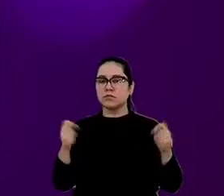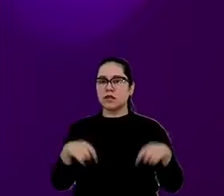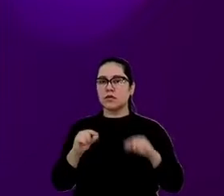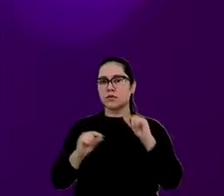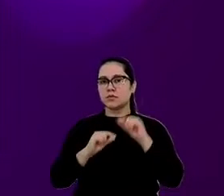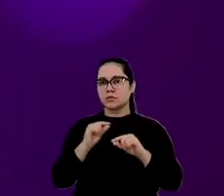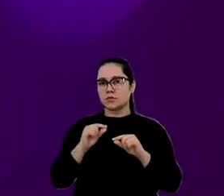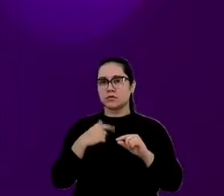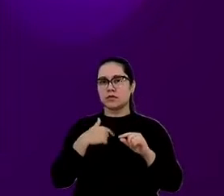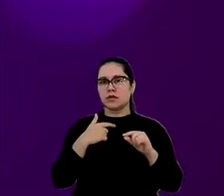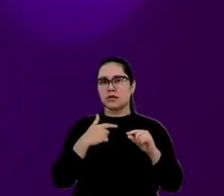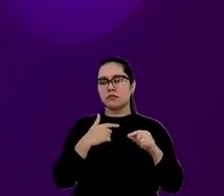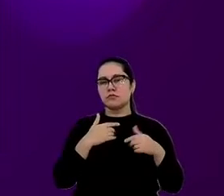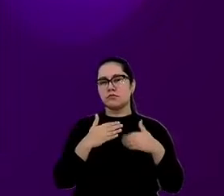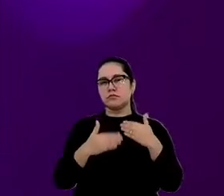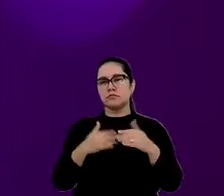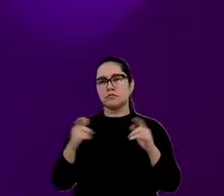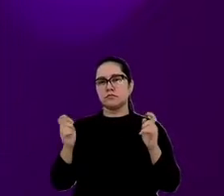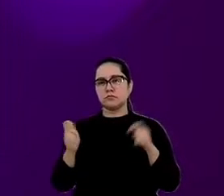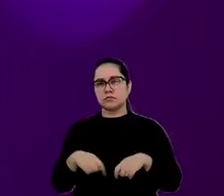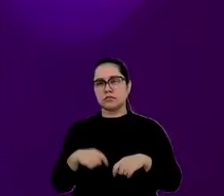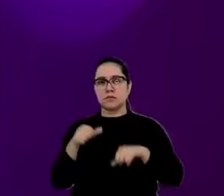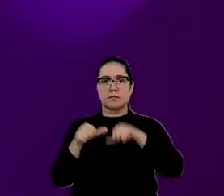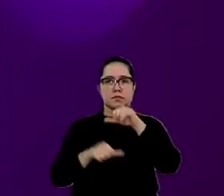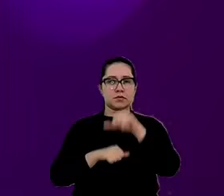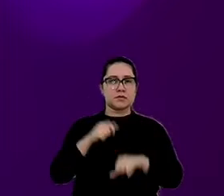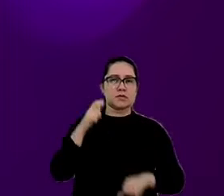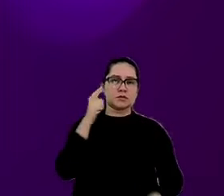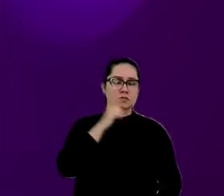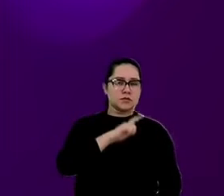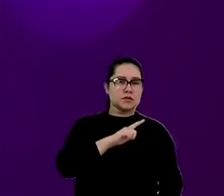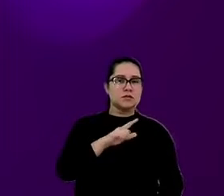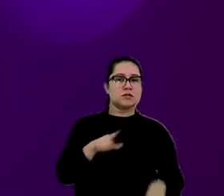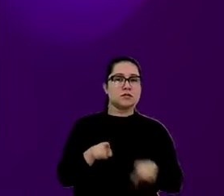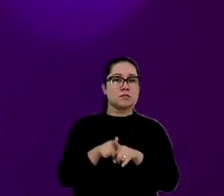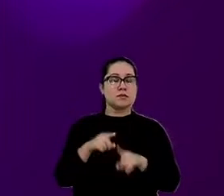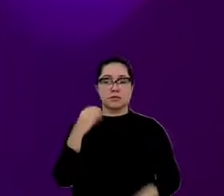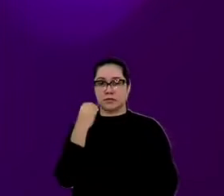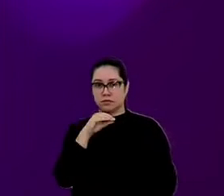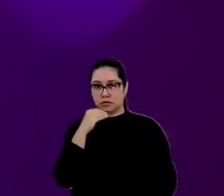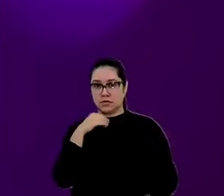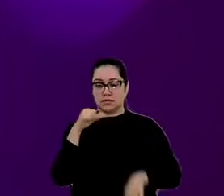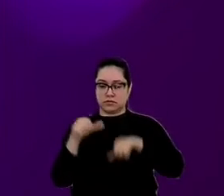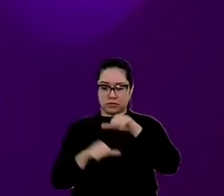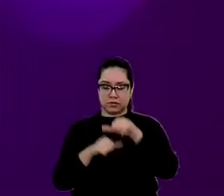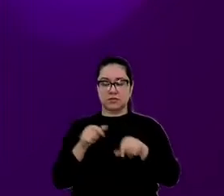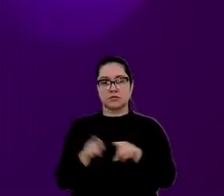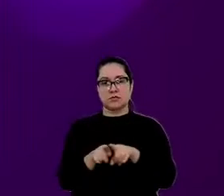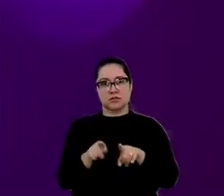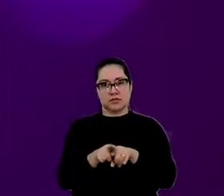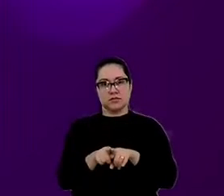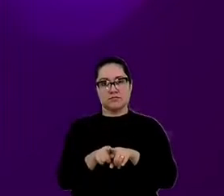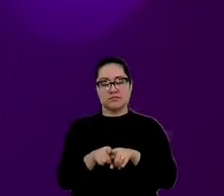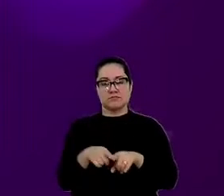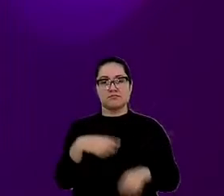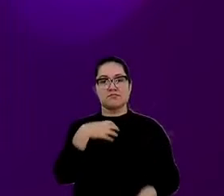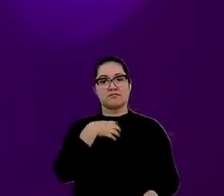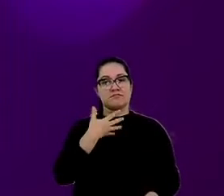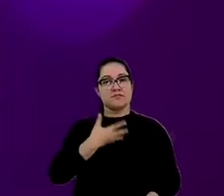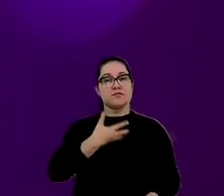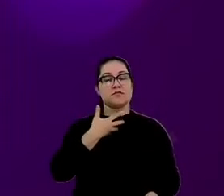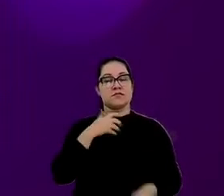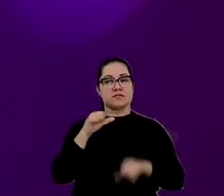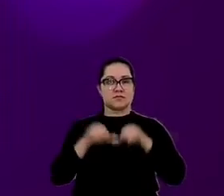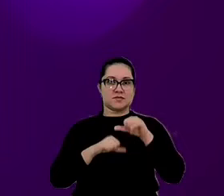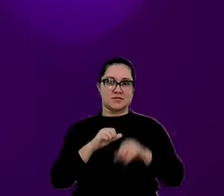passando basicamente pela capacidade de mudança, pela oportunidade de mudança e pela motivação da mudança.